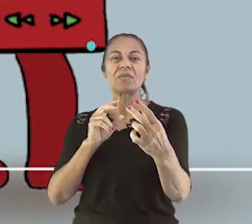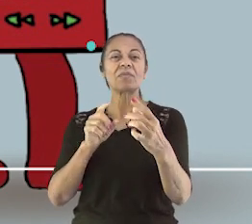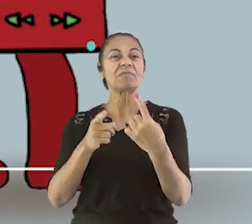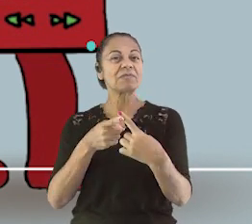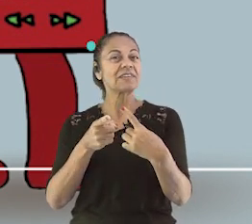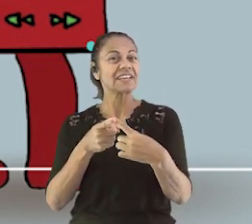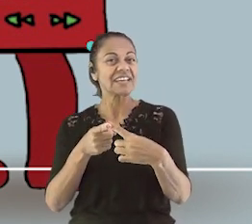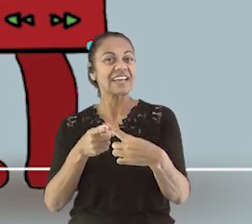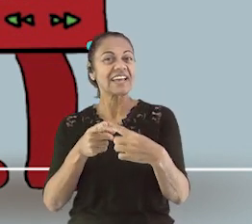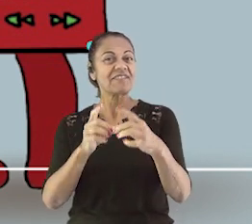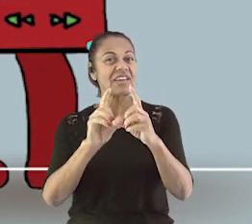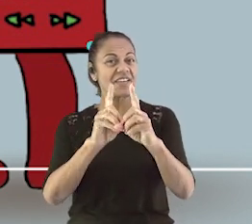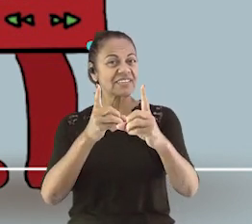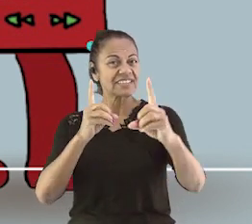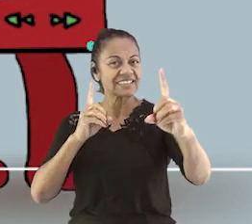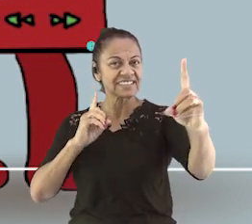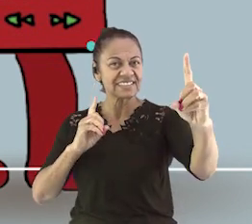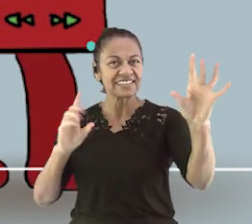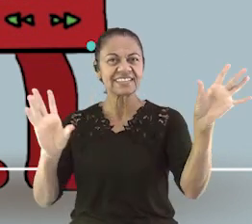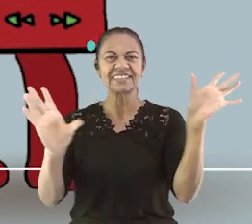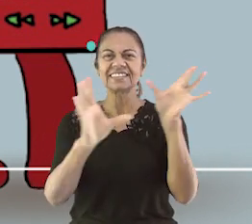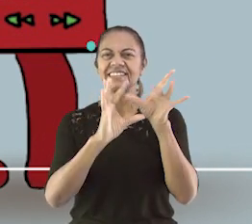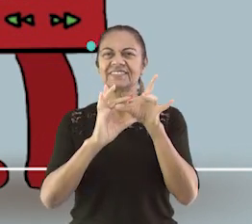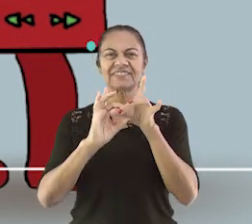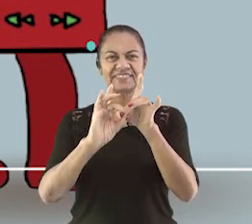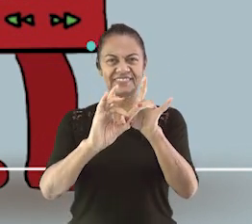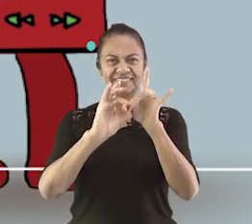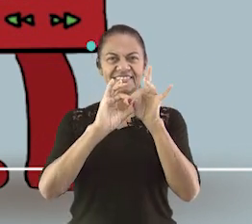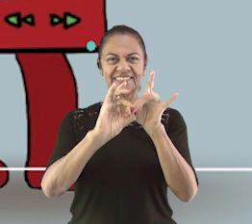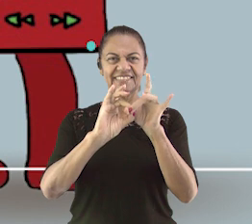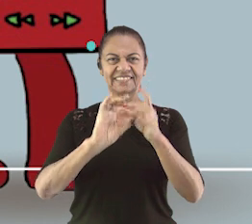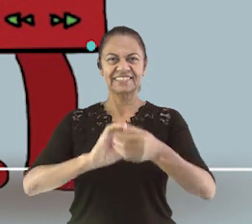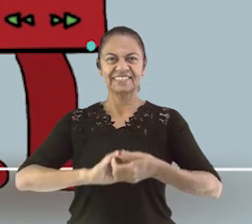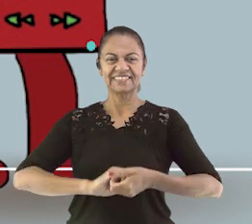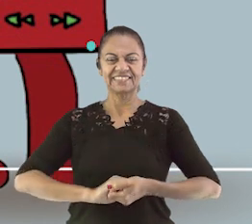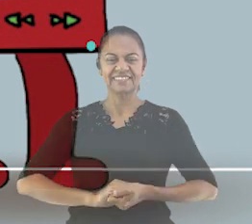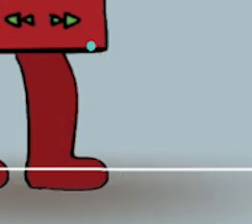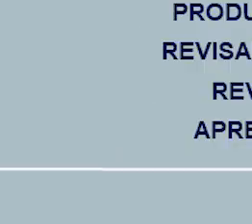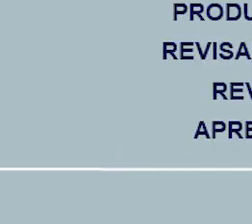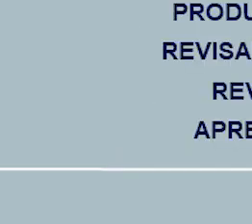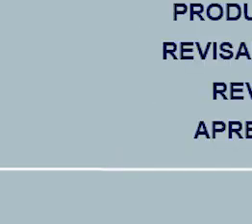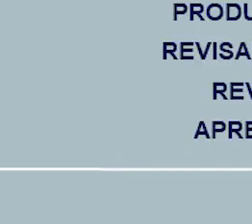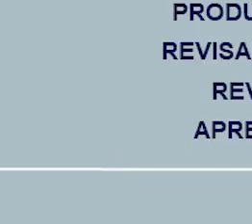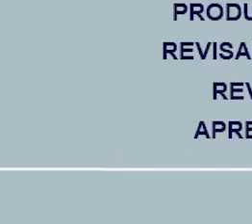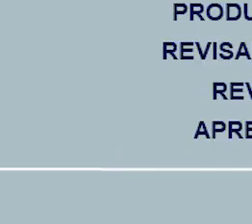Wallace. E mesmo distantes, estamos juntos!